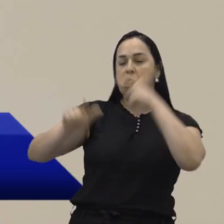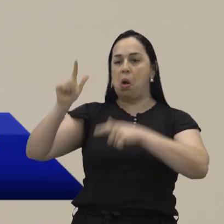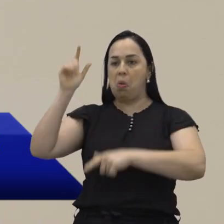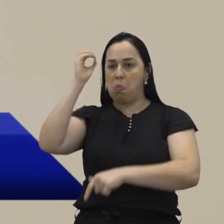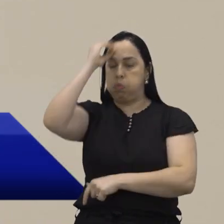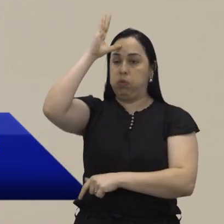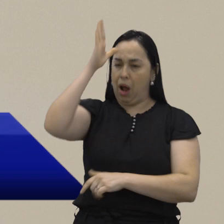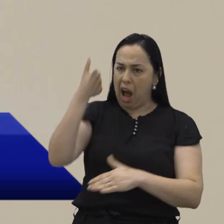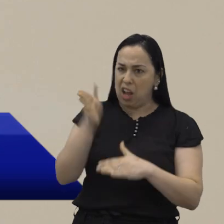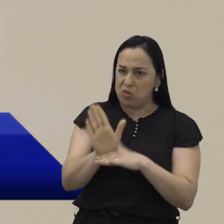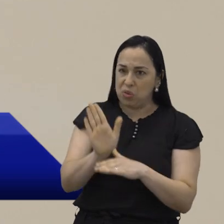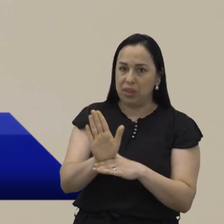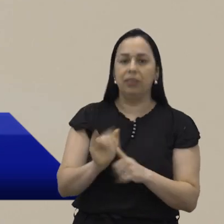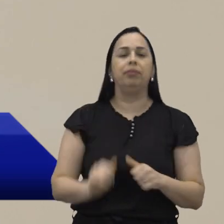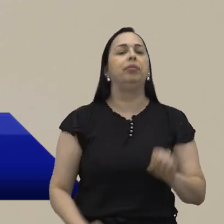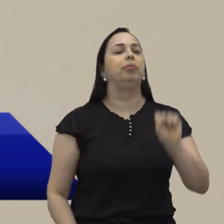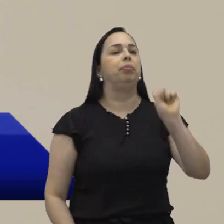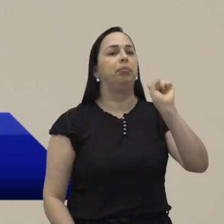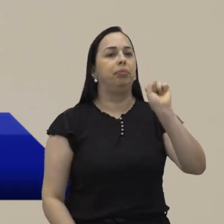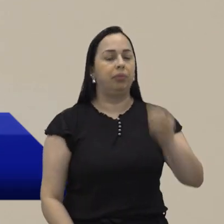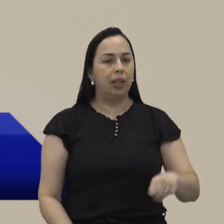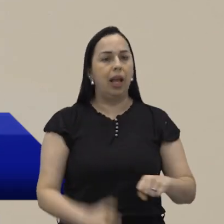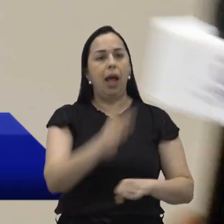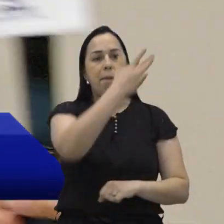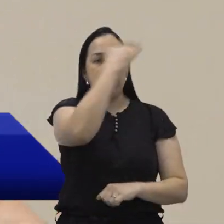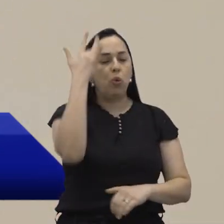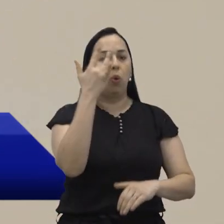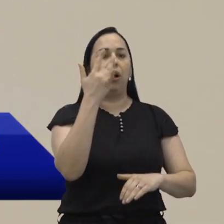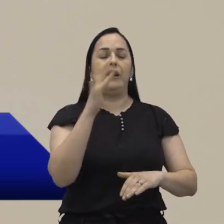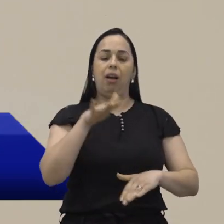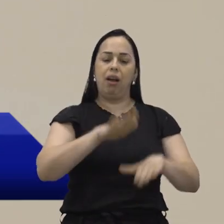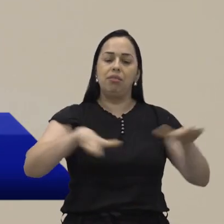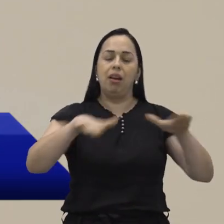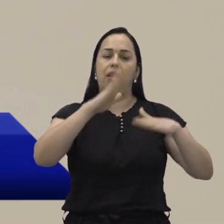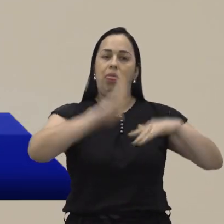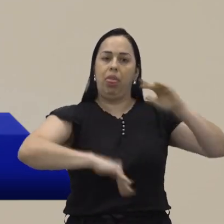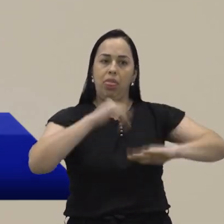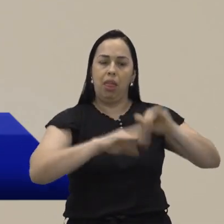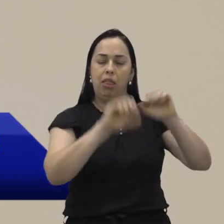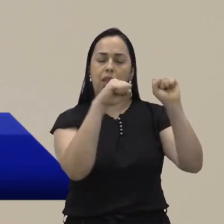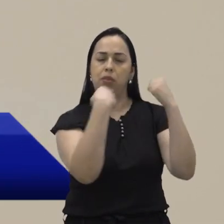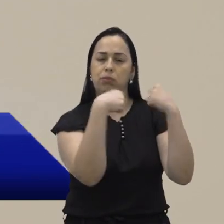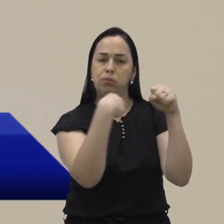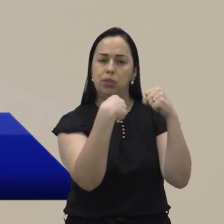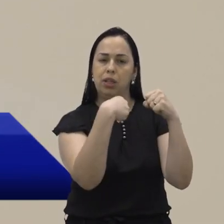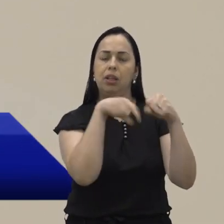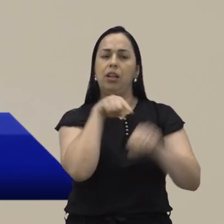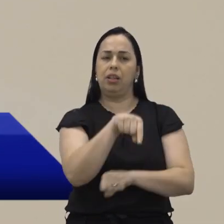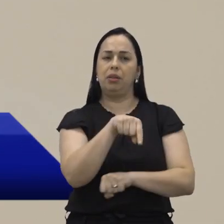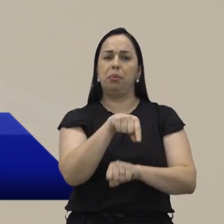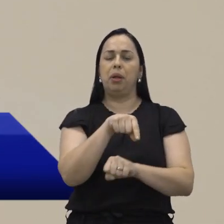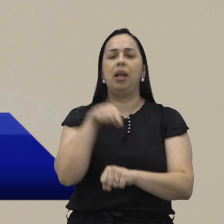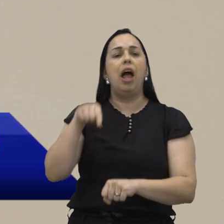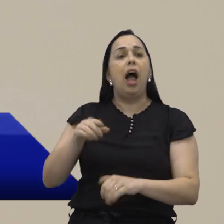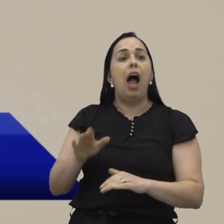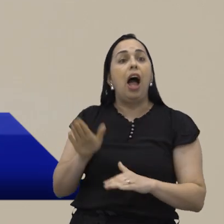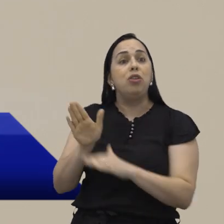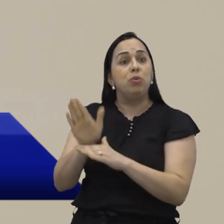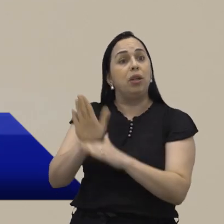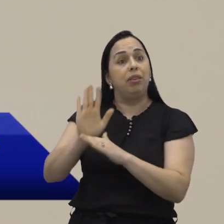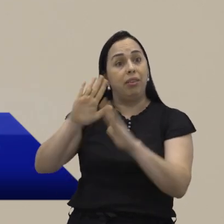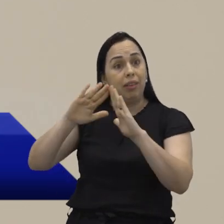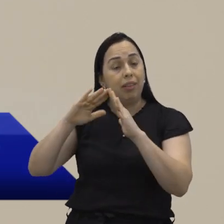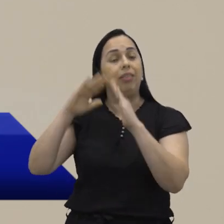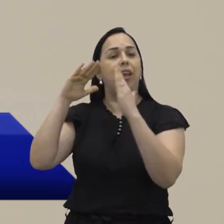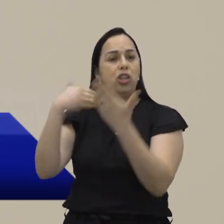muito maior quando praticam as atividades físicas, né? Sim, a criança se desempenha muito melhor quando faz atividade física e